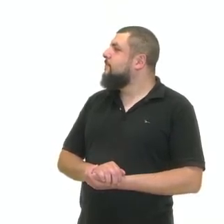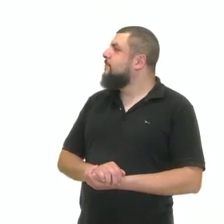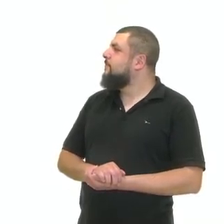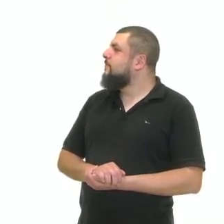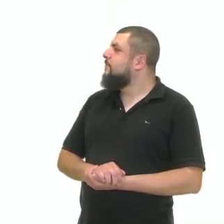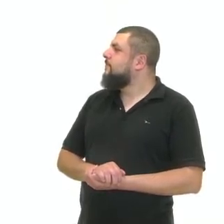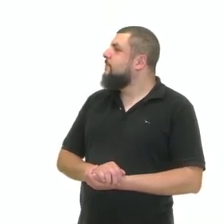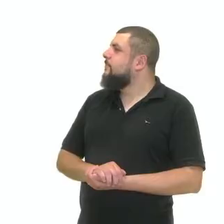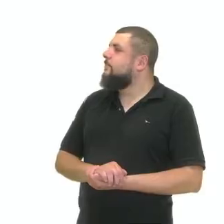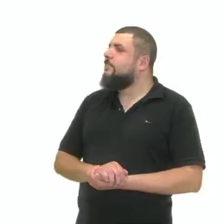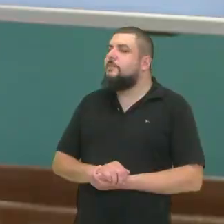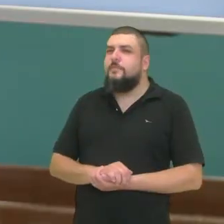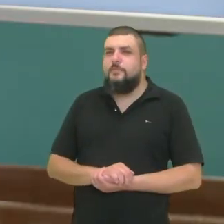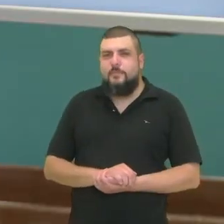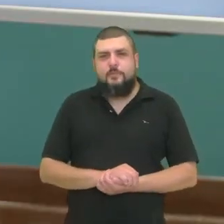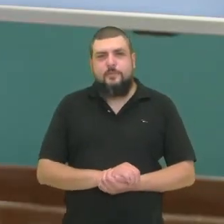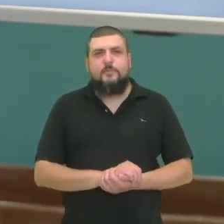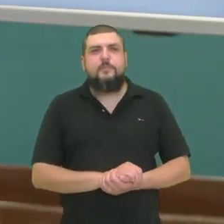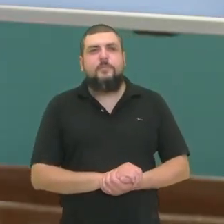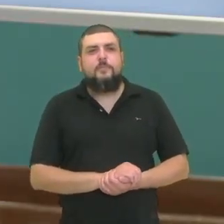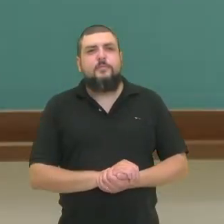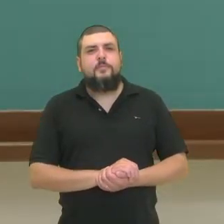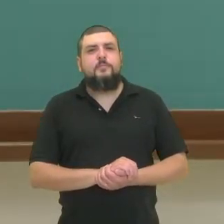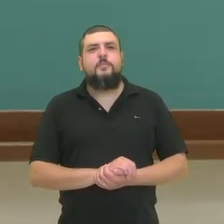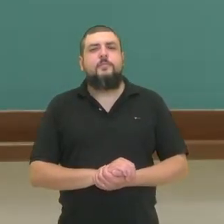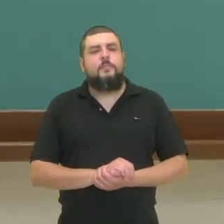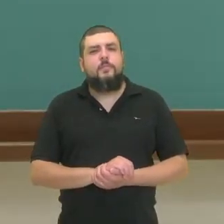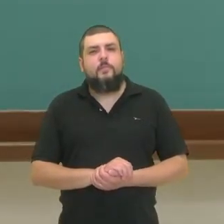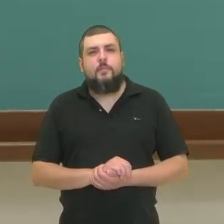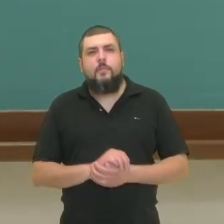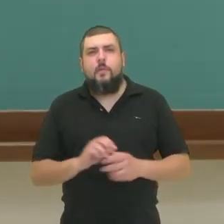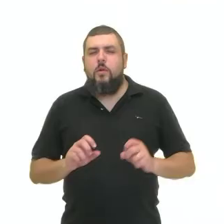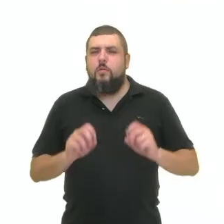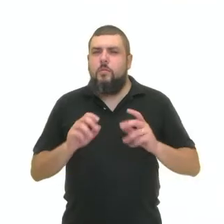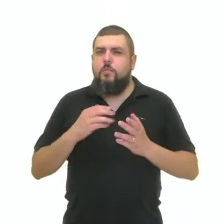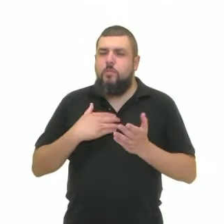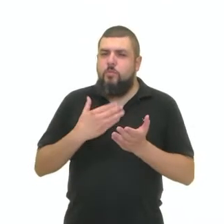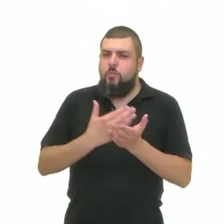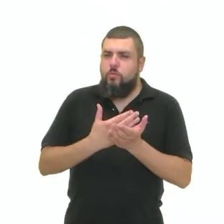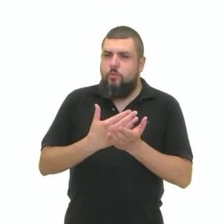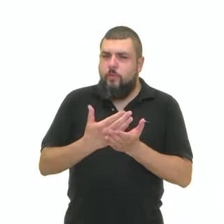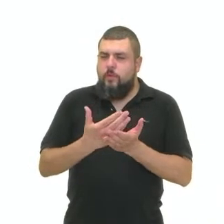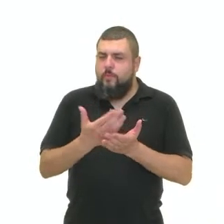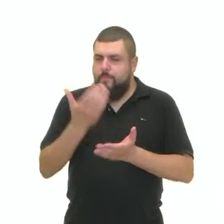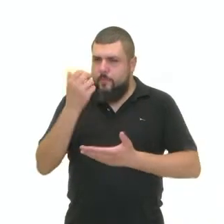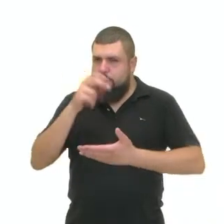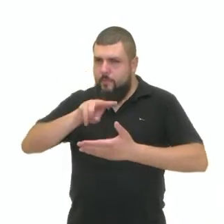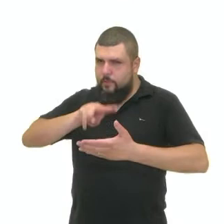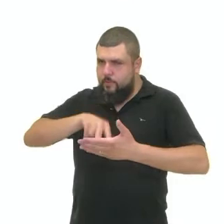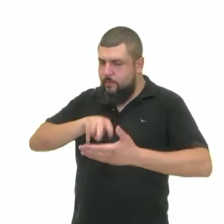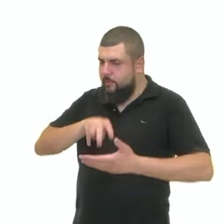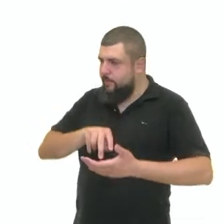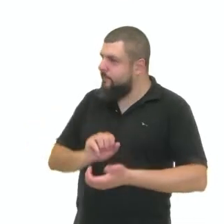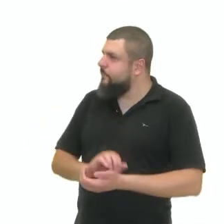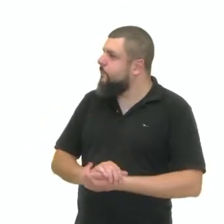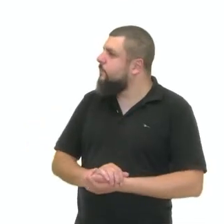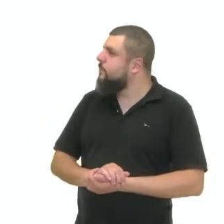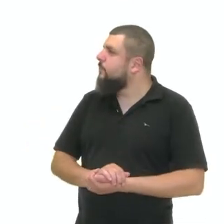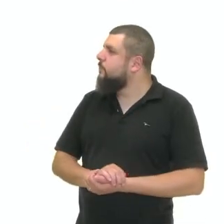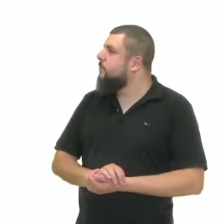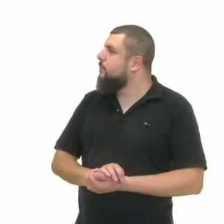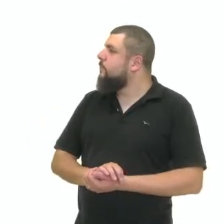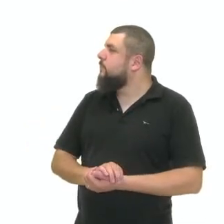China Qing. Bem, o início. Começava assim a colonização completa com a importação